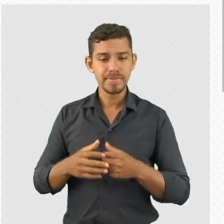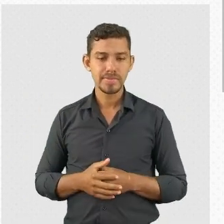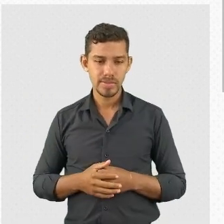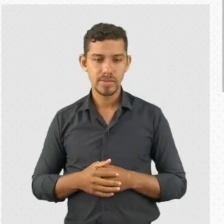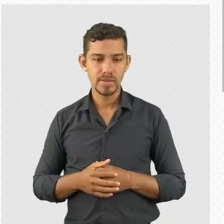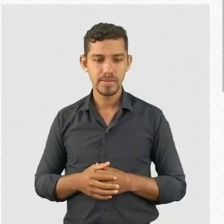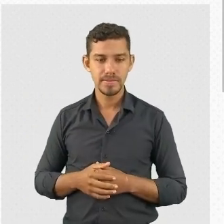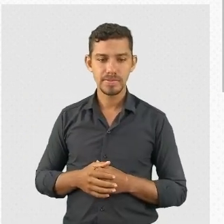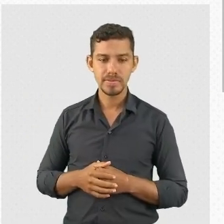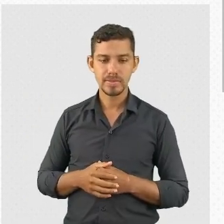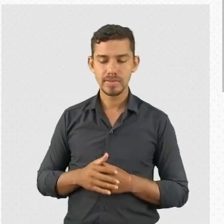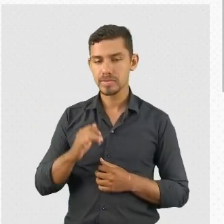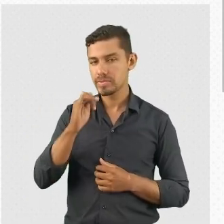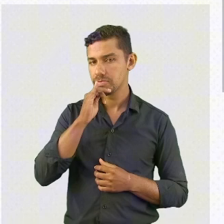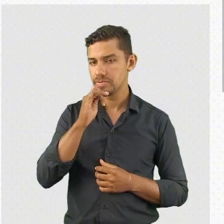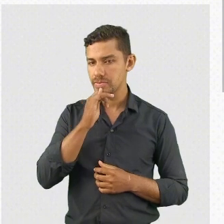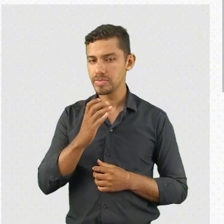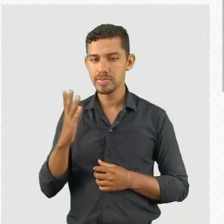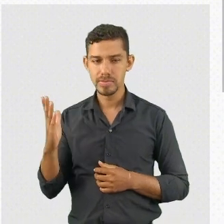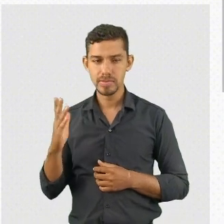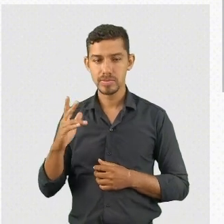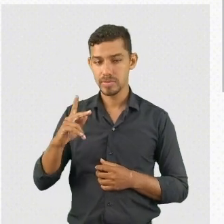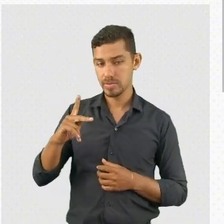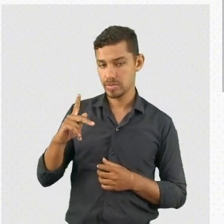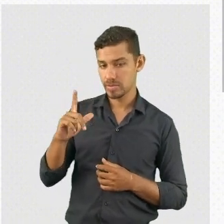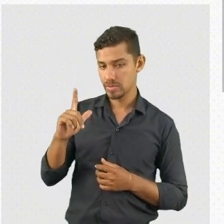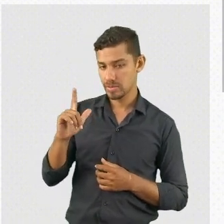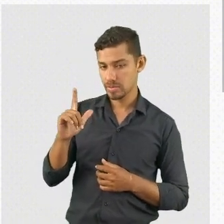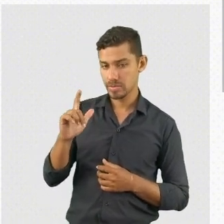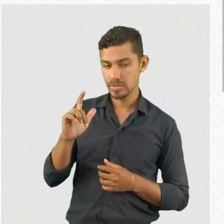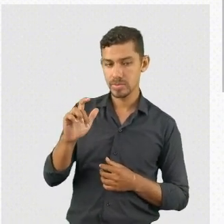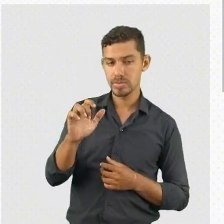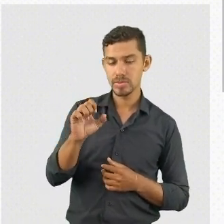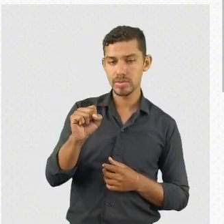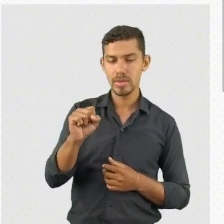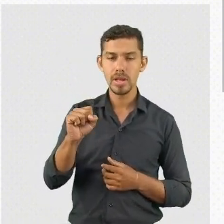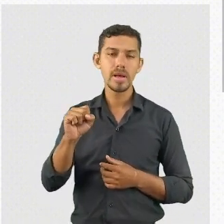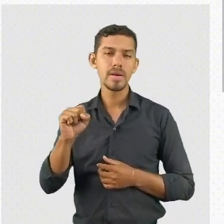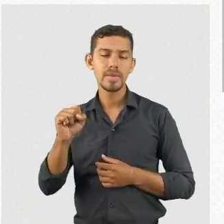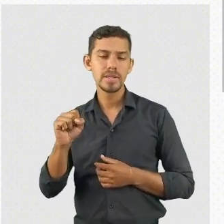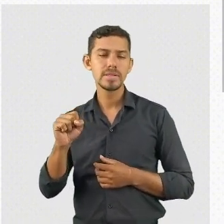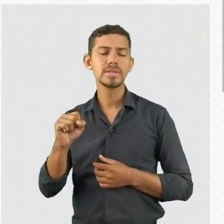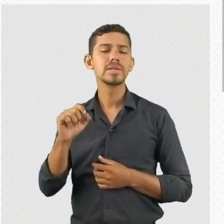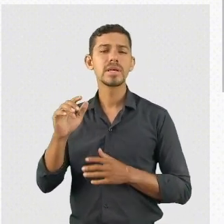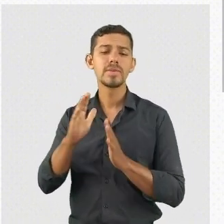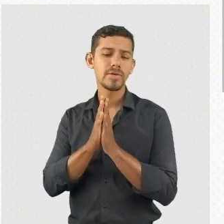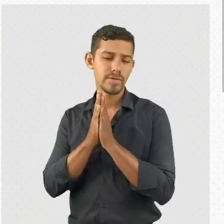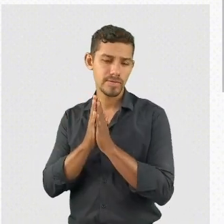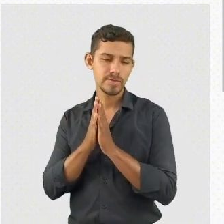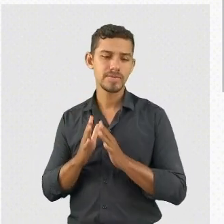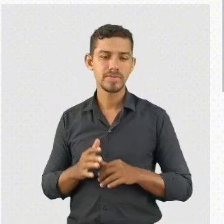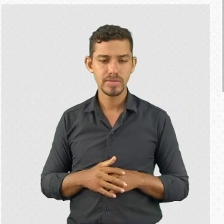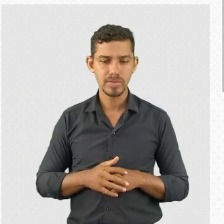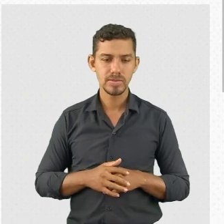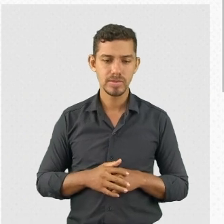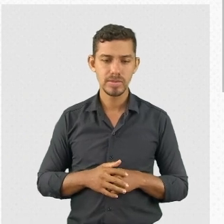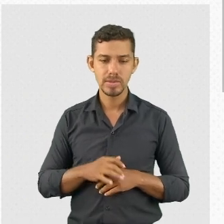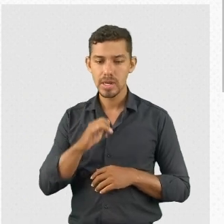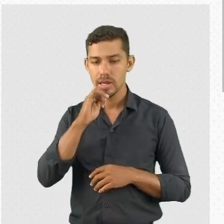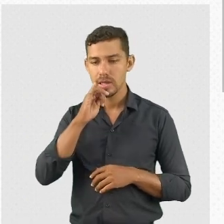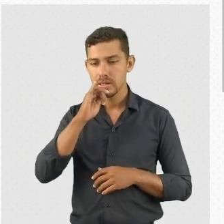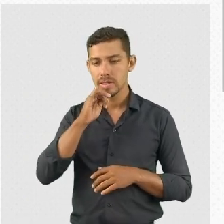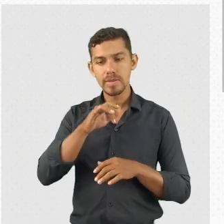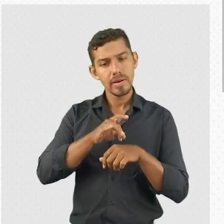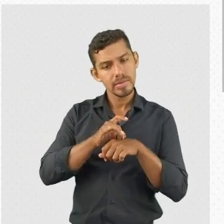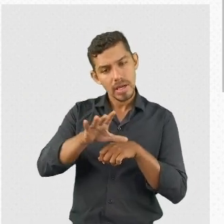a esse comando. Por exemplo, please, que seria o por favor. E também nós usamos o imperativo para dar